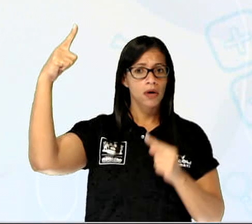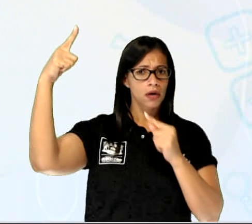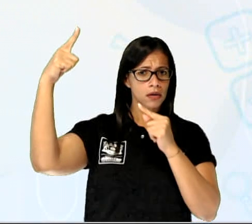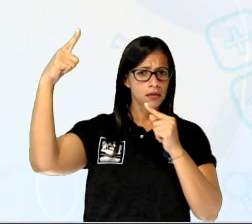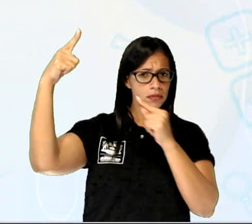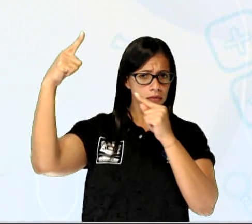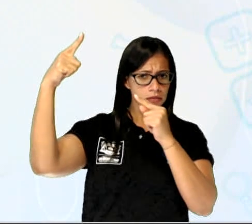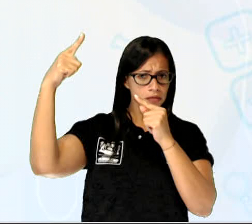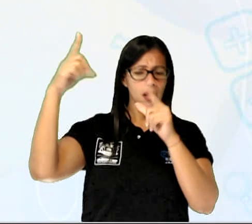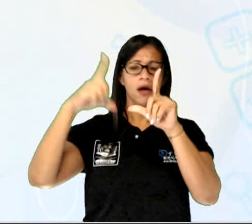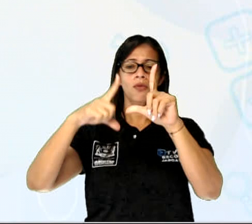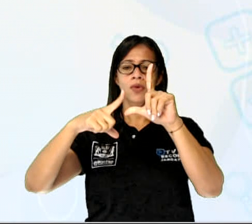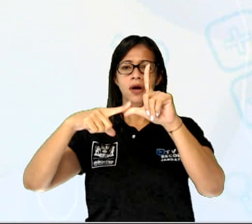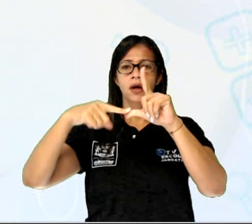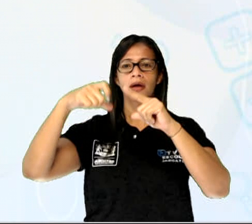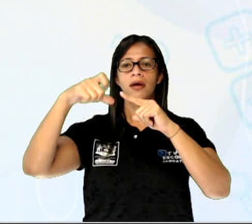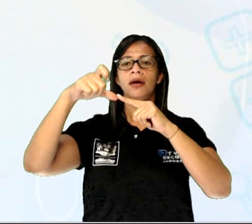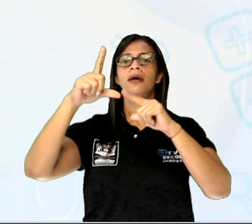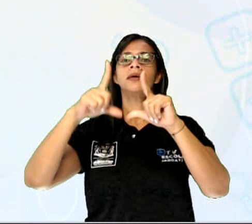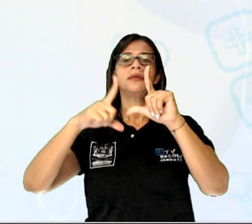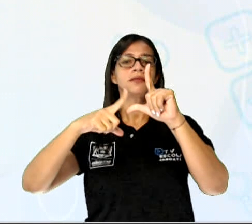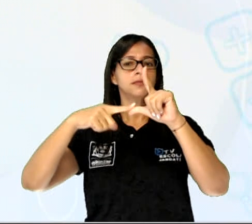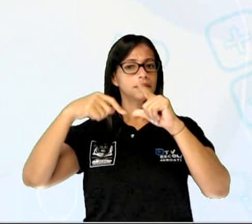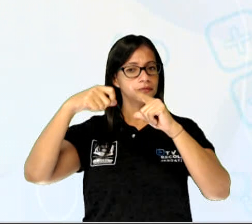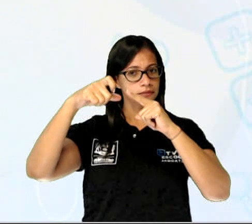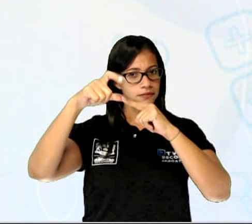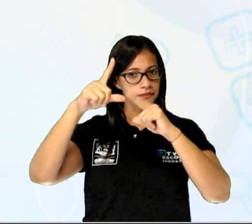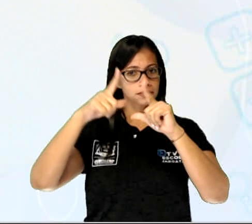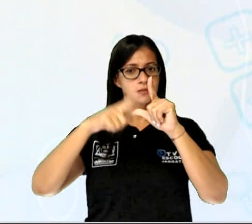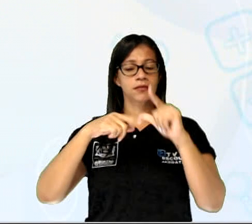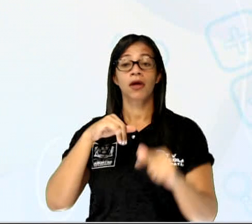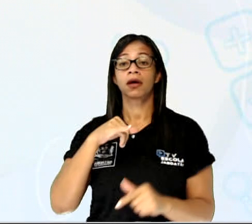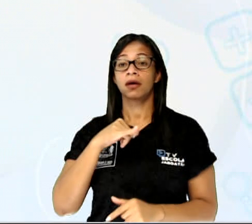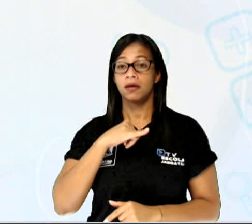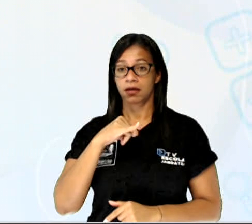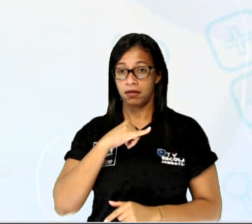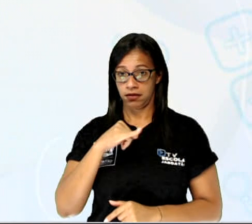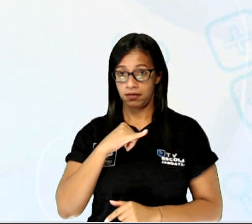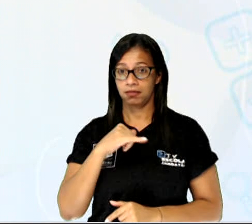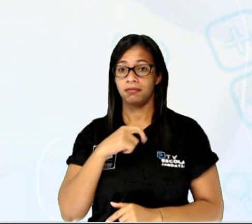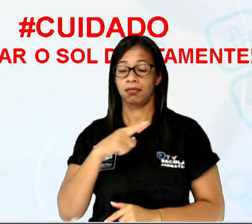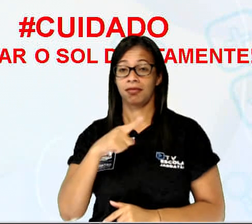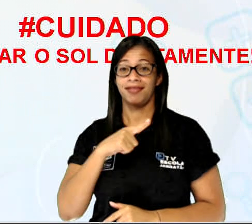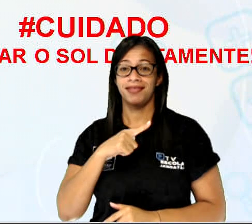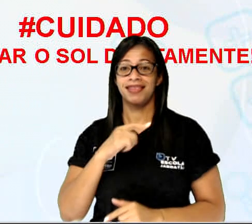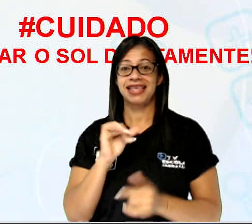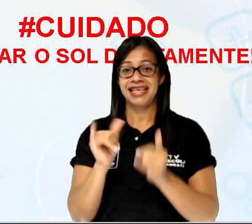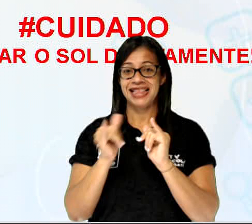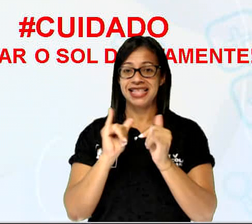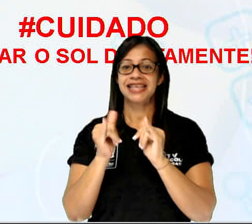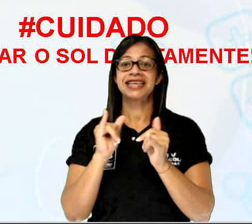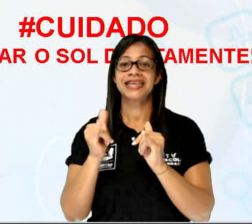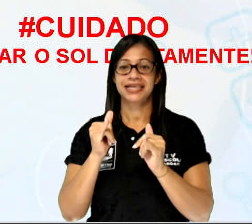que libera energia na forma de luz e calor.